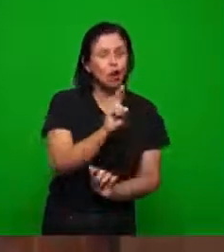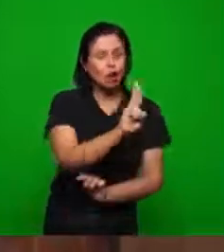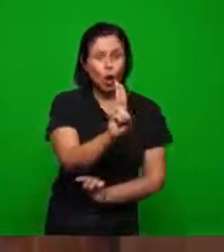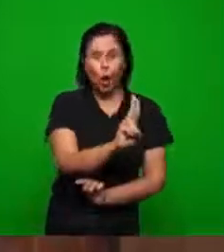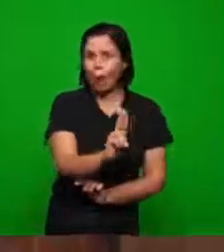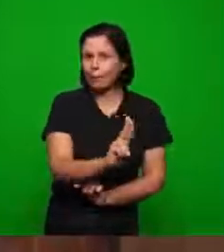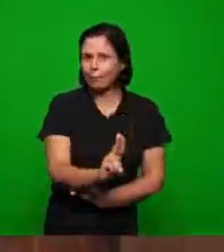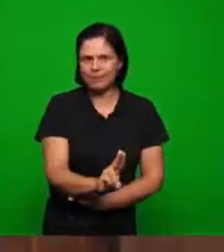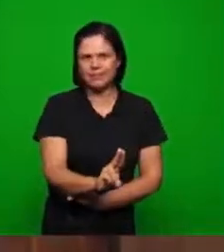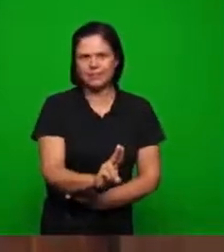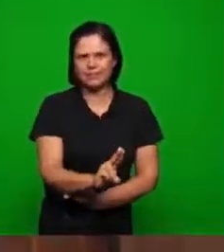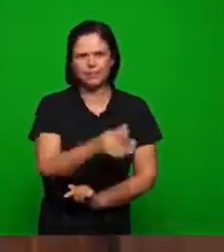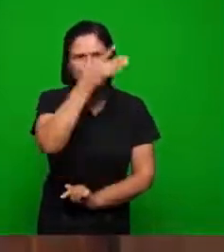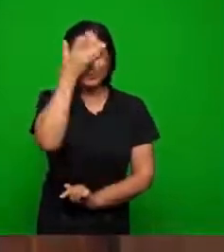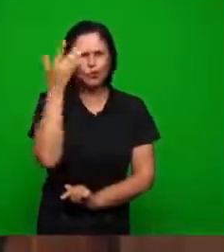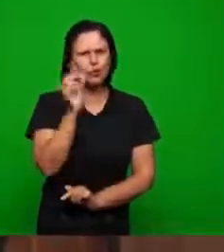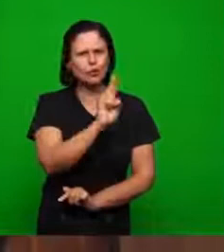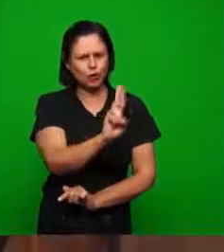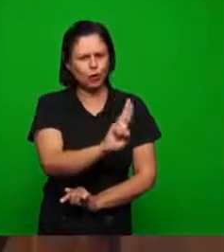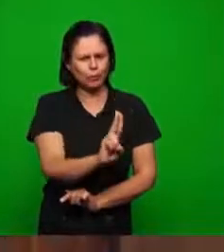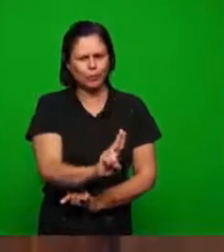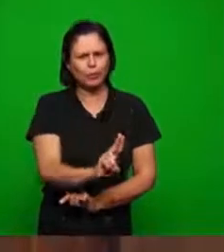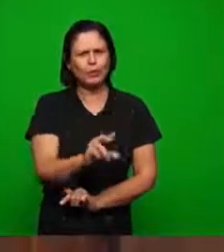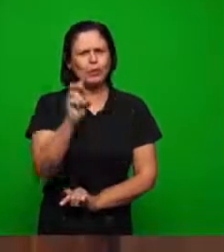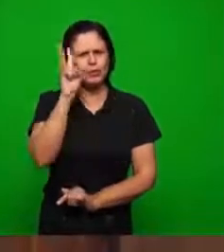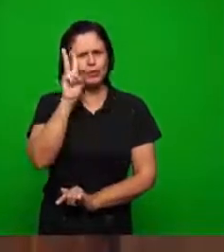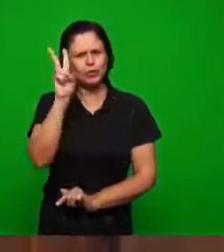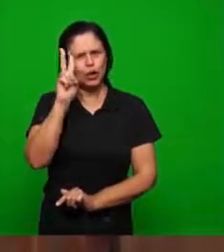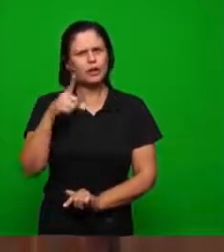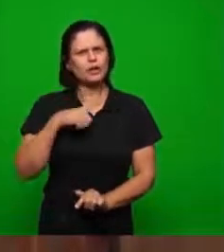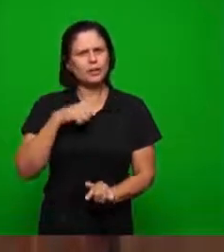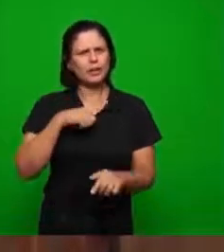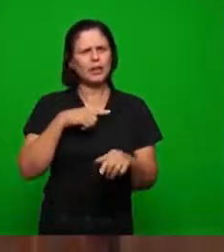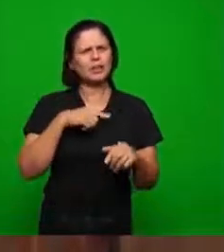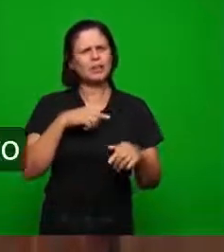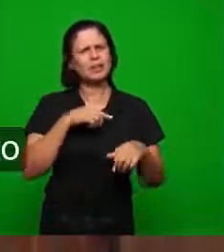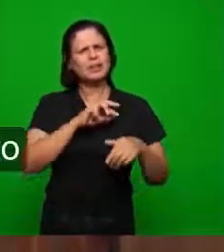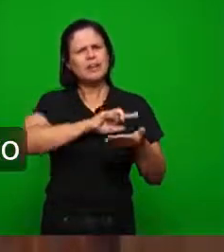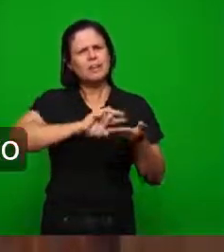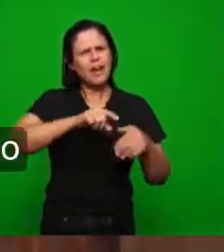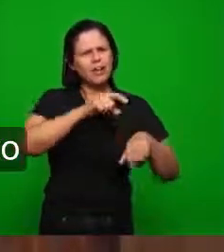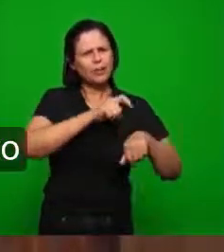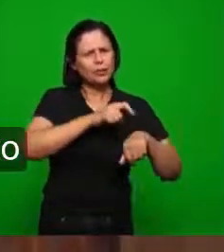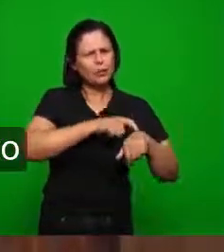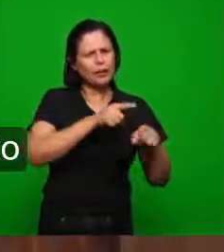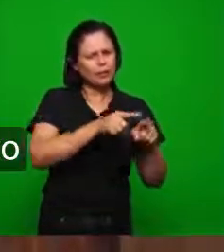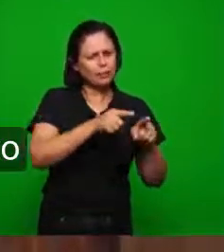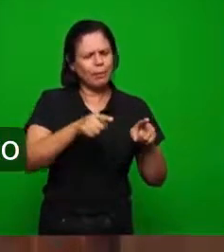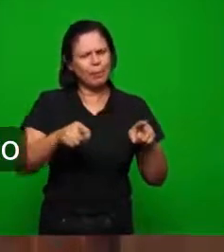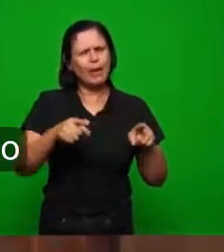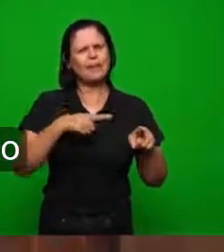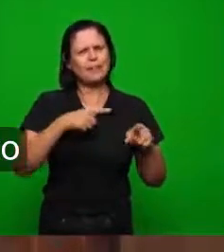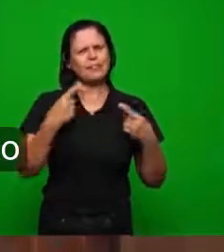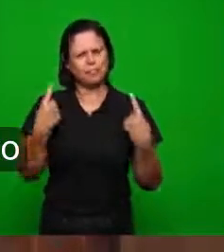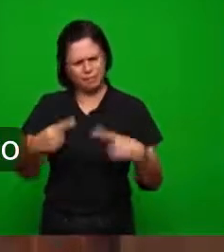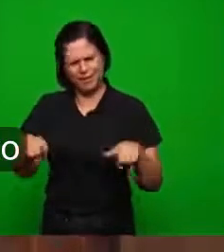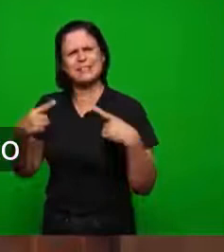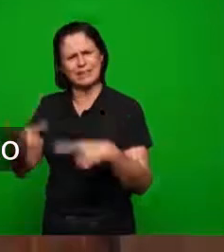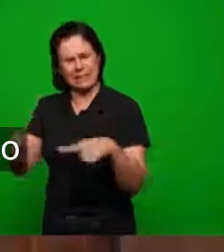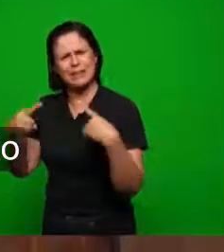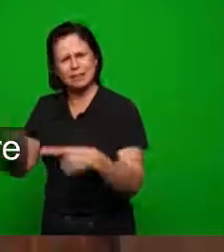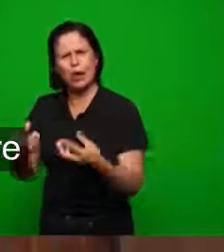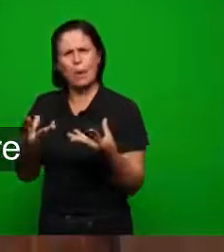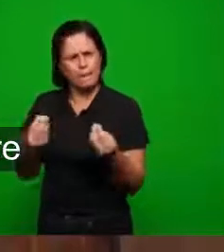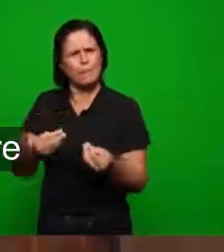história deixou registrada. Então nós temos, em determinadas épocas, as grandes perseguições, muitos morreram